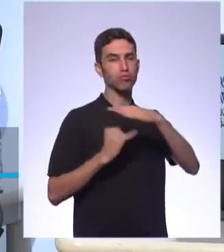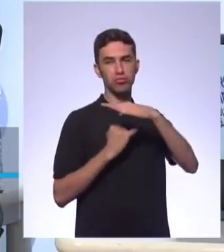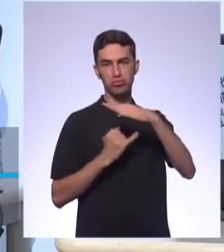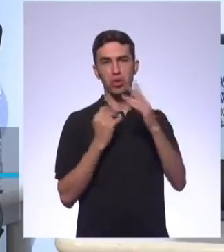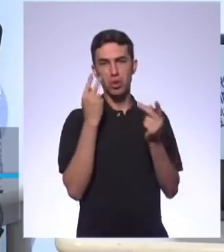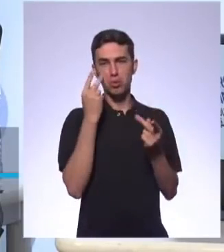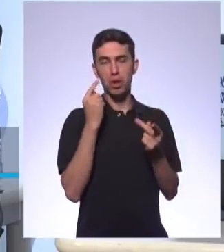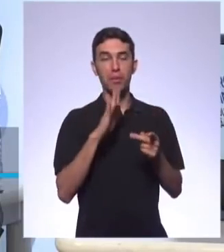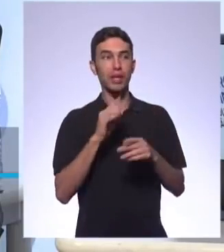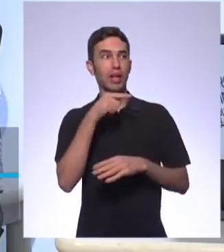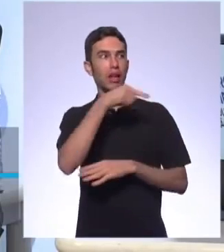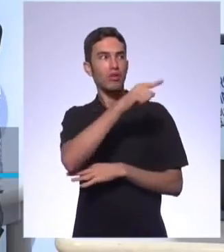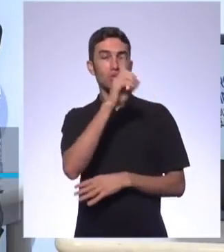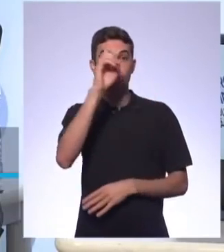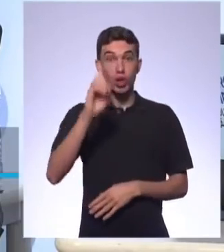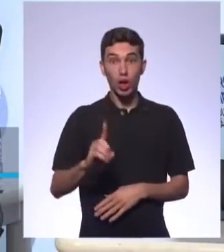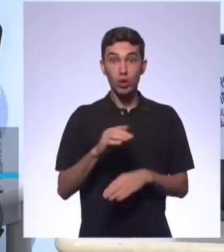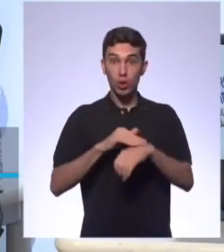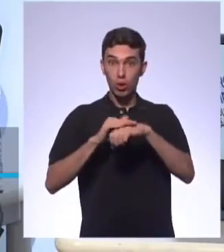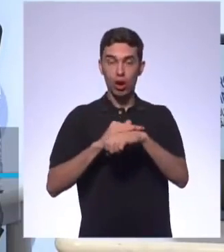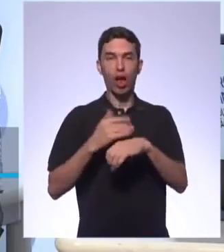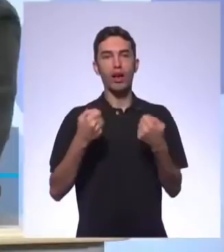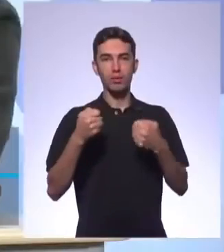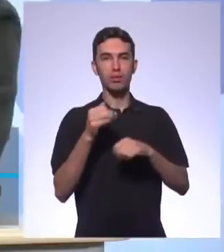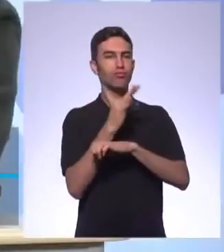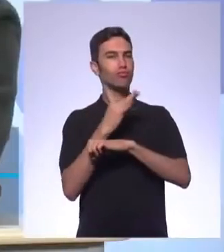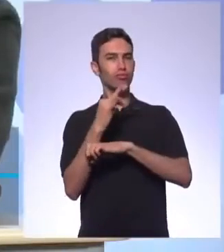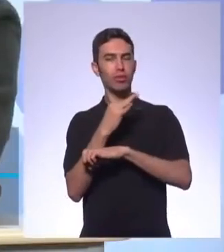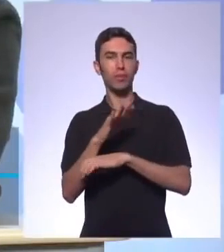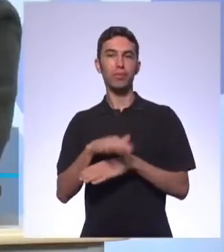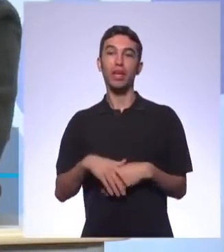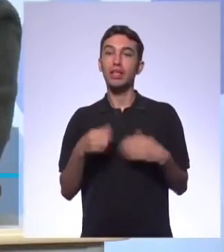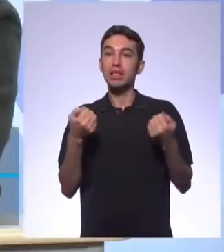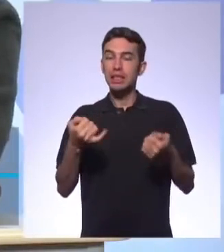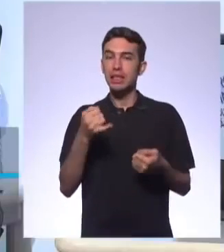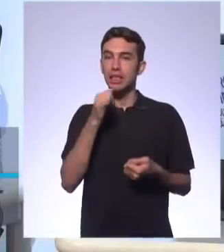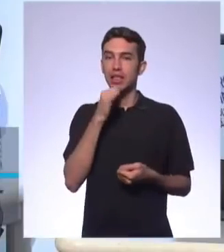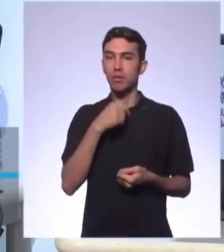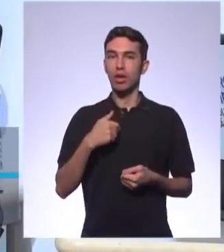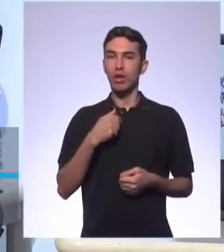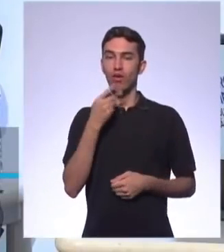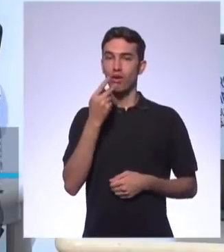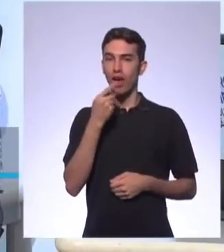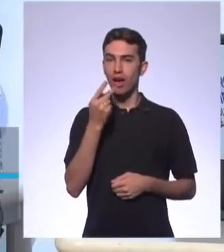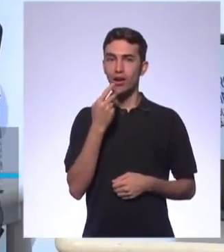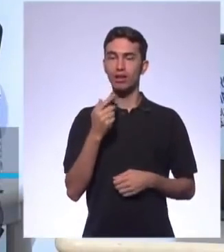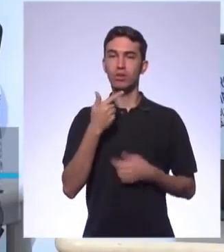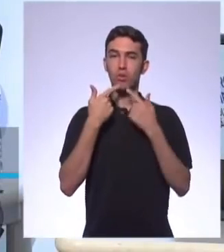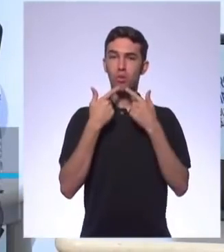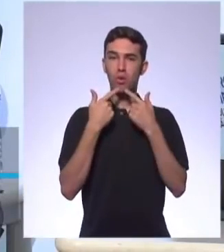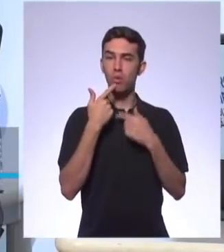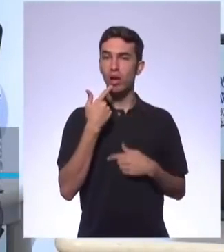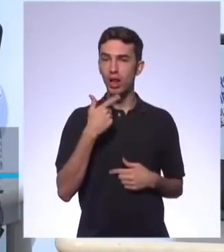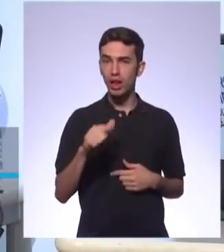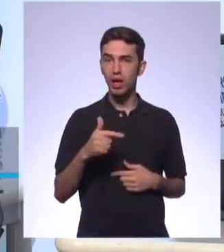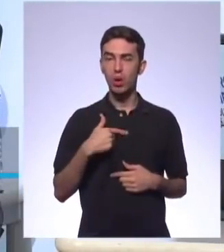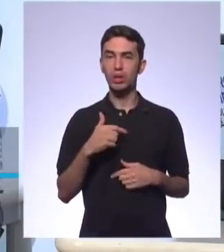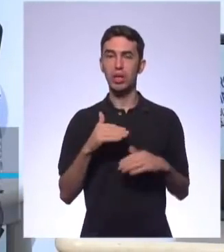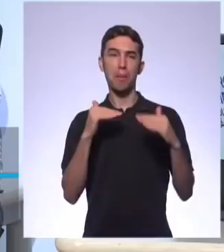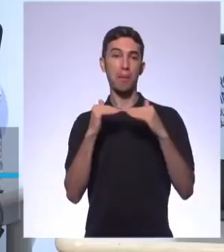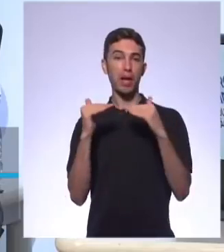norma padrão, todo mundo vai entender o que eu quero dizer. Agora, se eu utilizo palavras que pertencem ao meu grupo